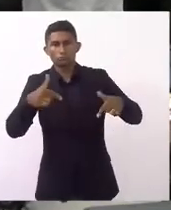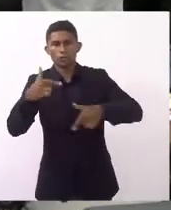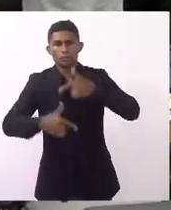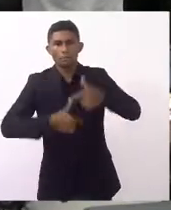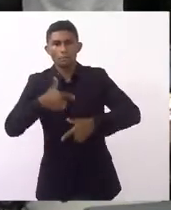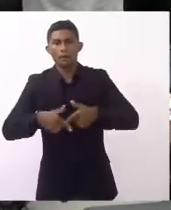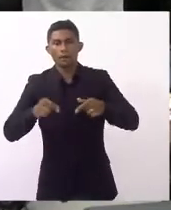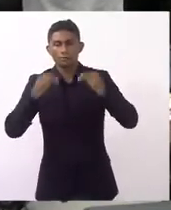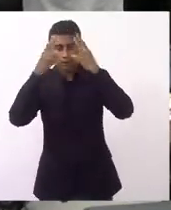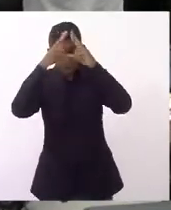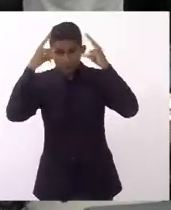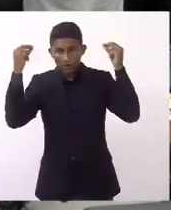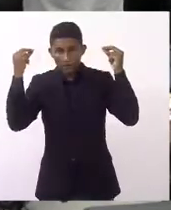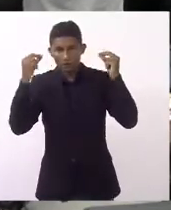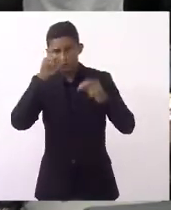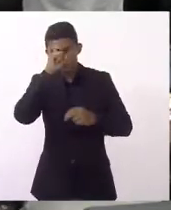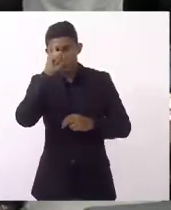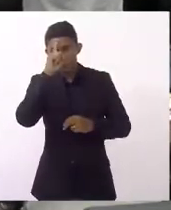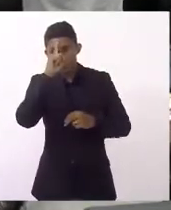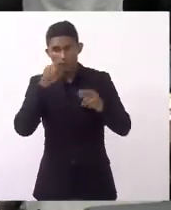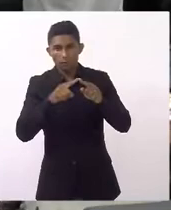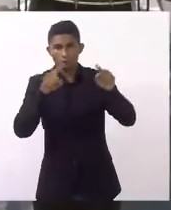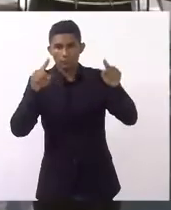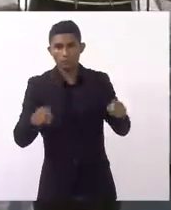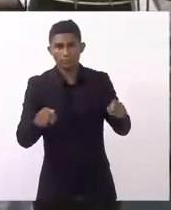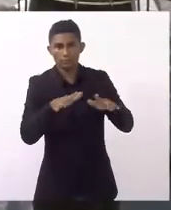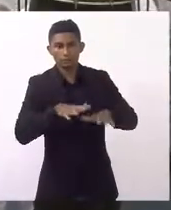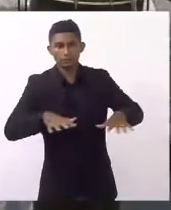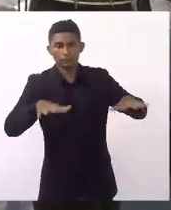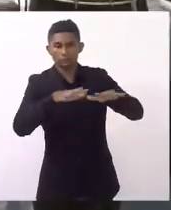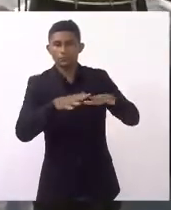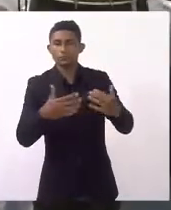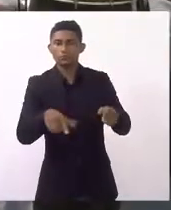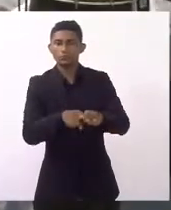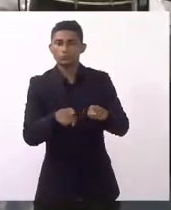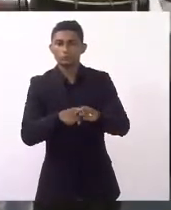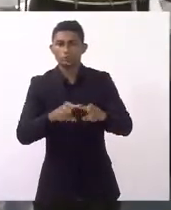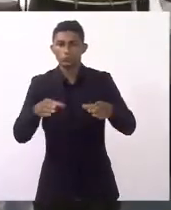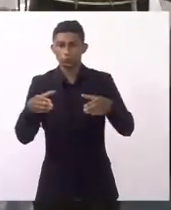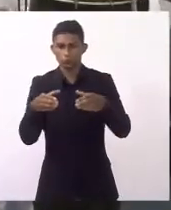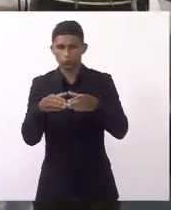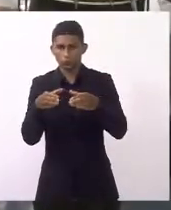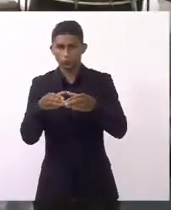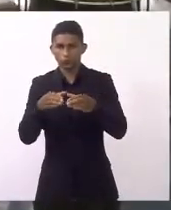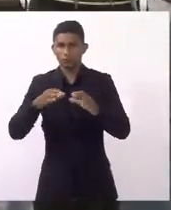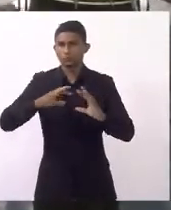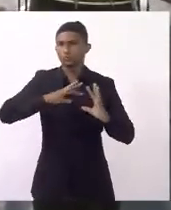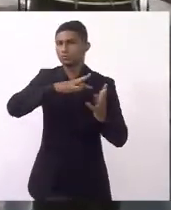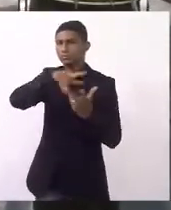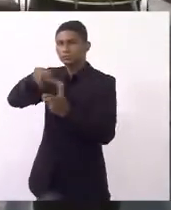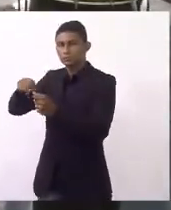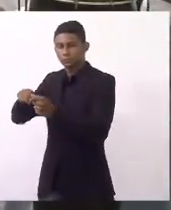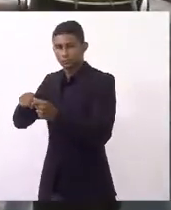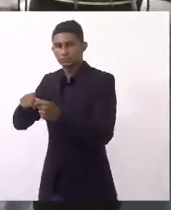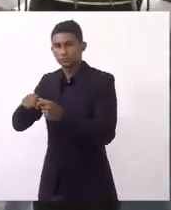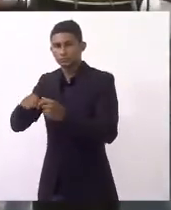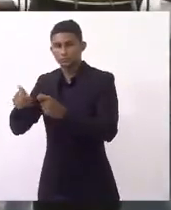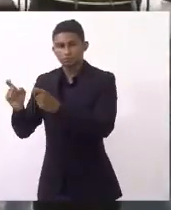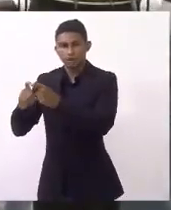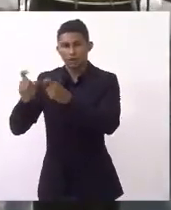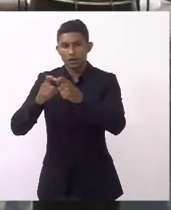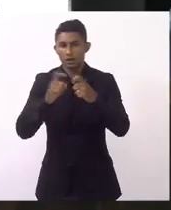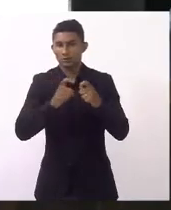enfermeiro do Hospital dos Servidores através da organização internacional Médicos Sem Fronteira